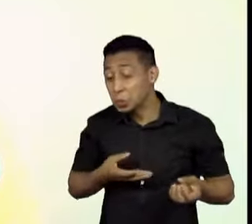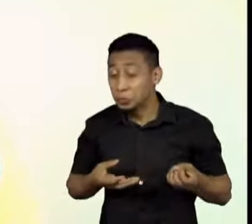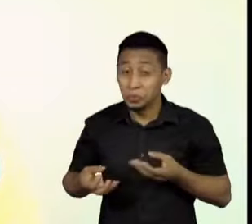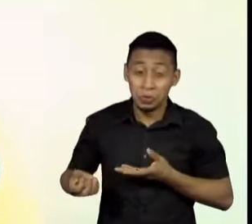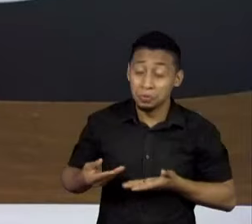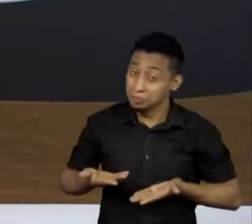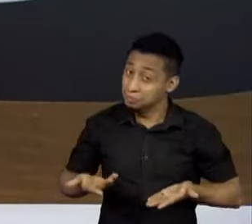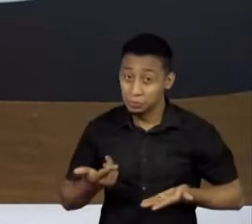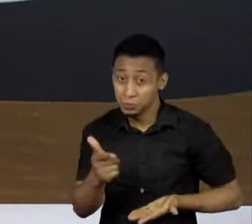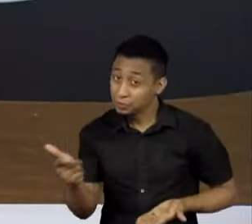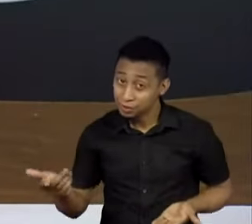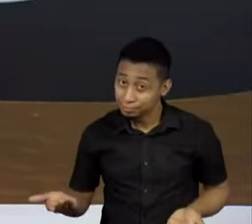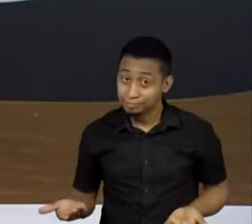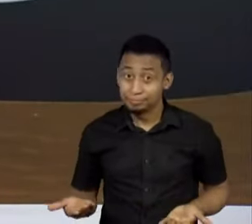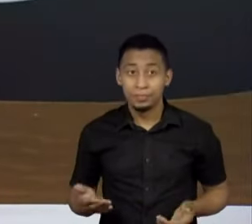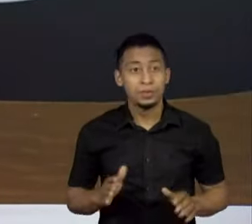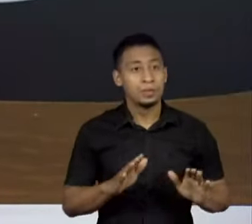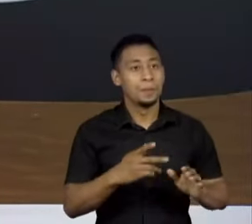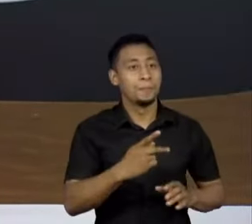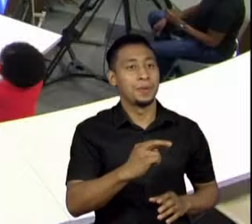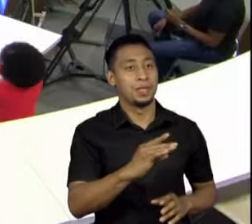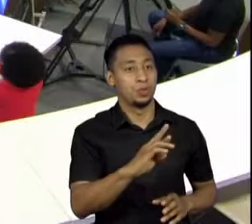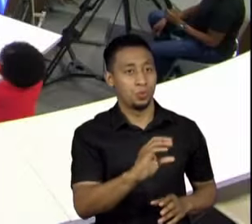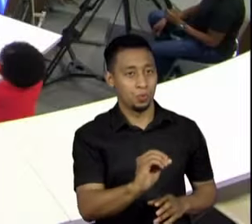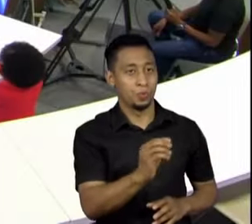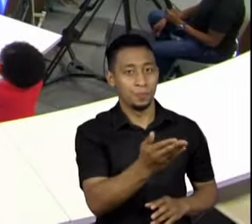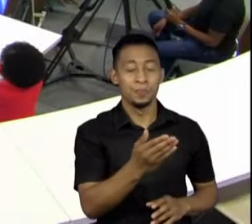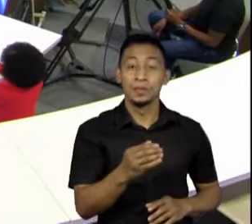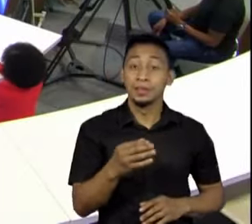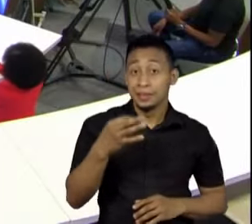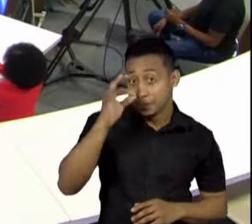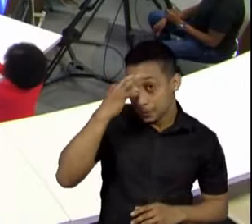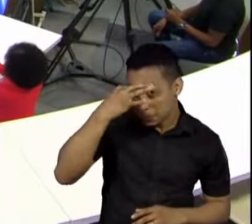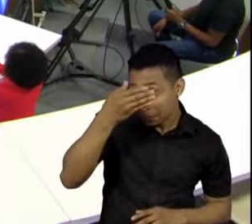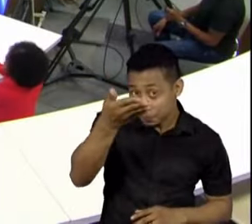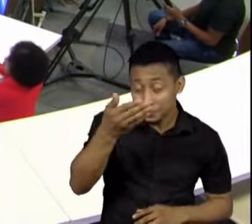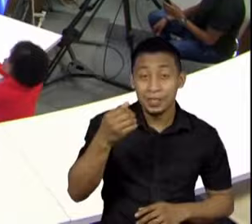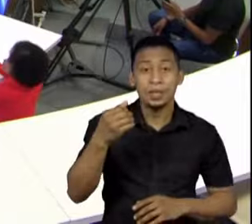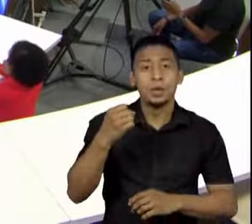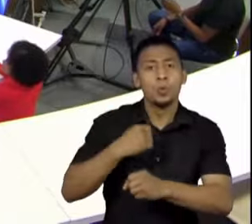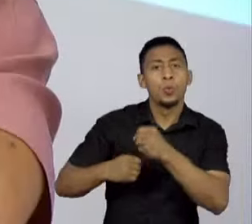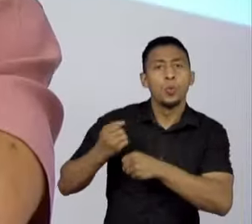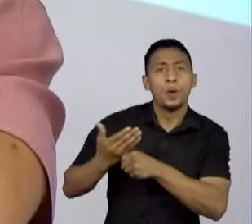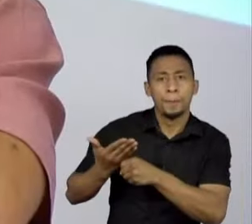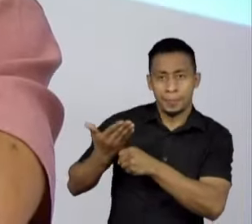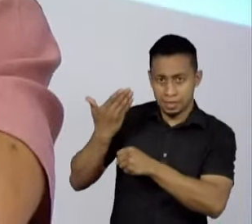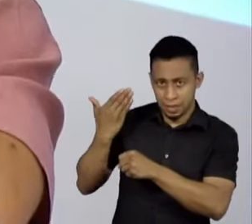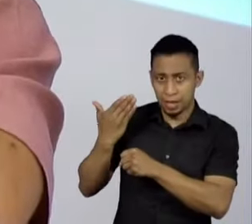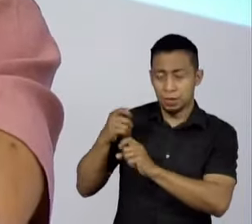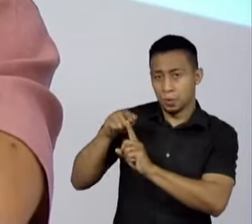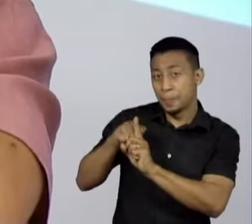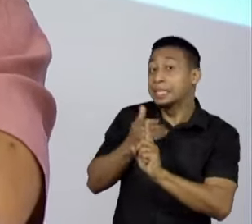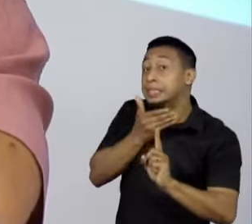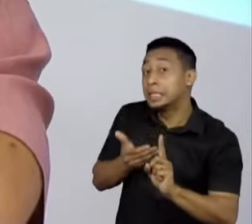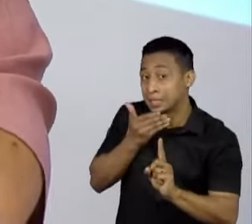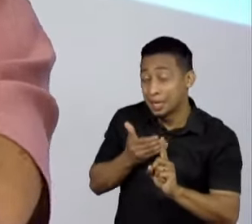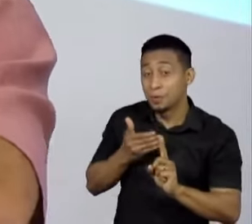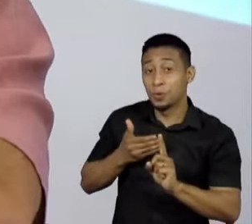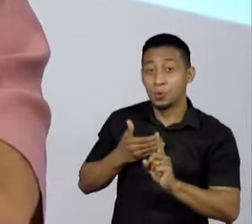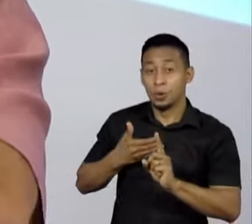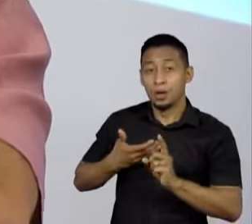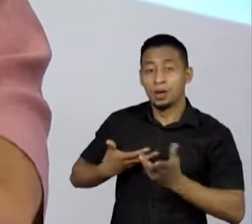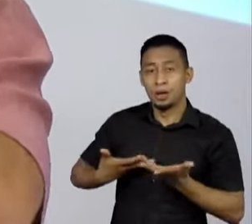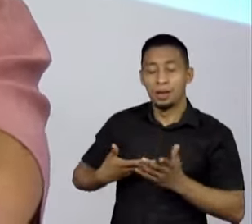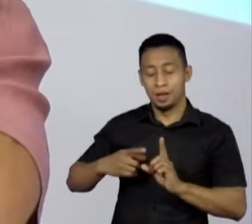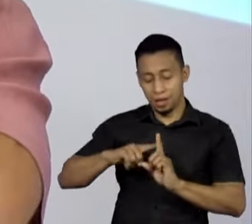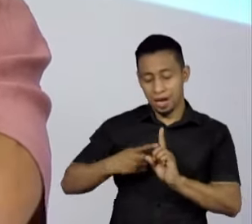novidade, não. Pedro, por favor. Conceição, no final do ano passado o aborto foi legalizado na Argentina. A gente